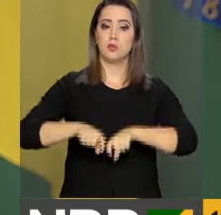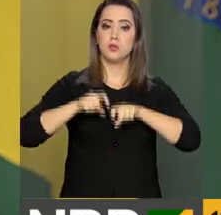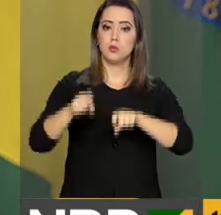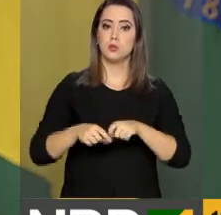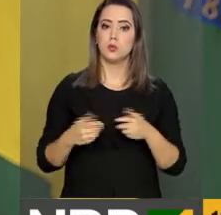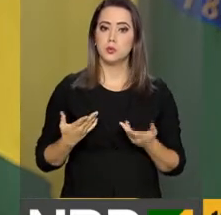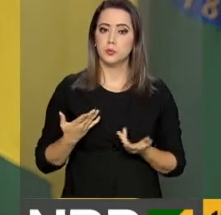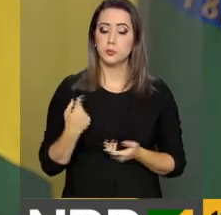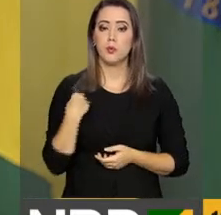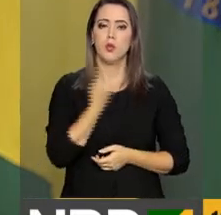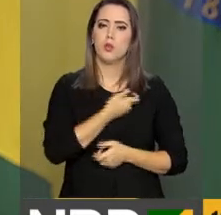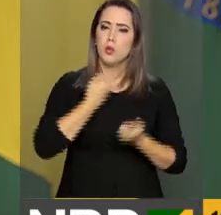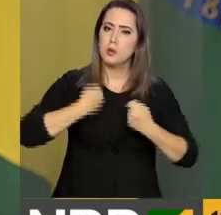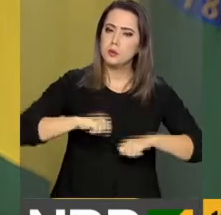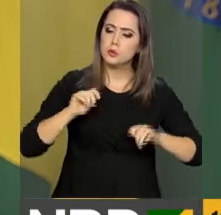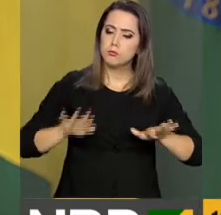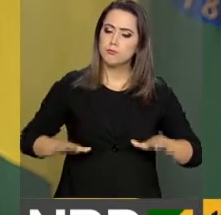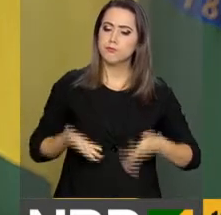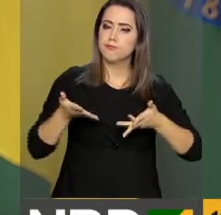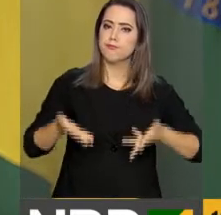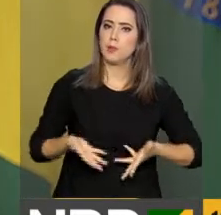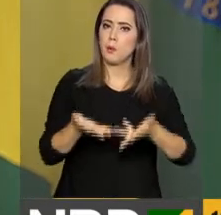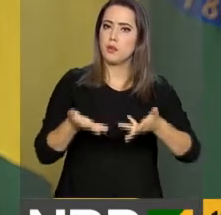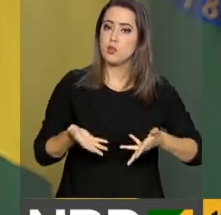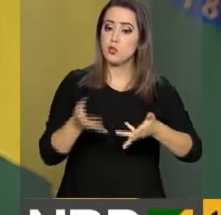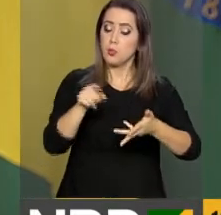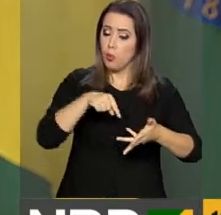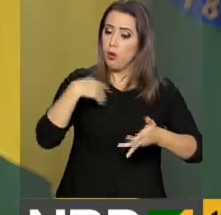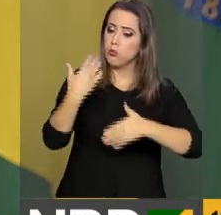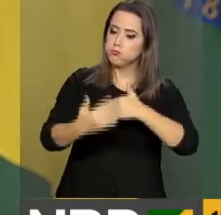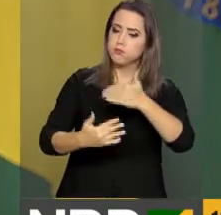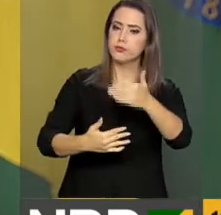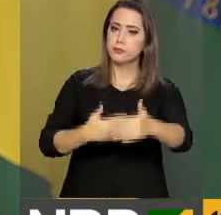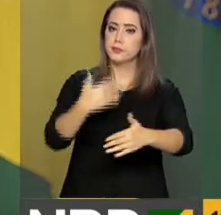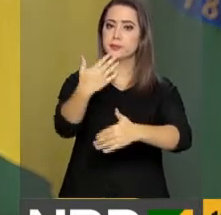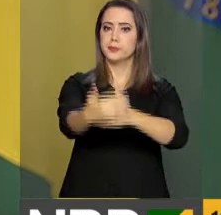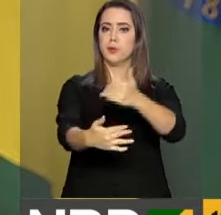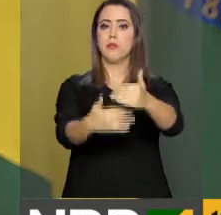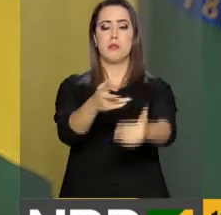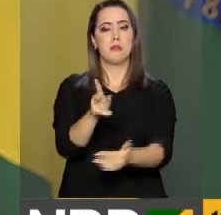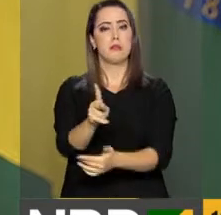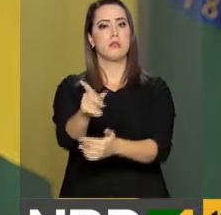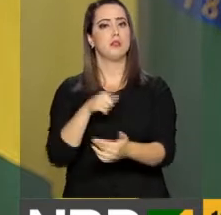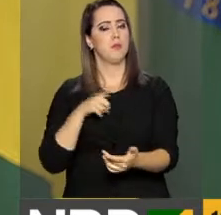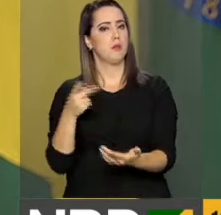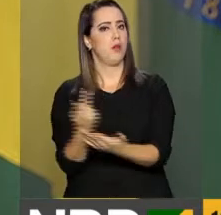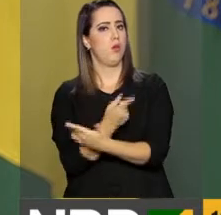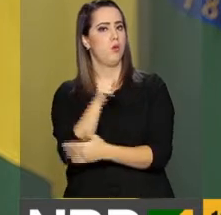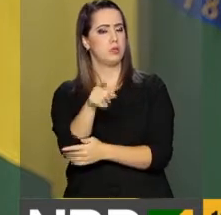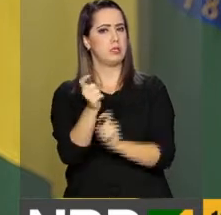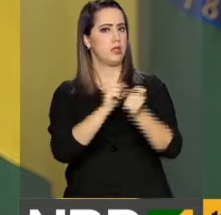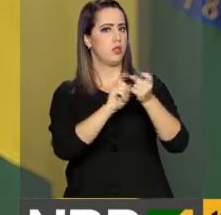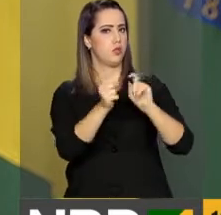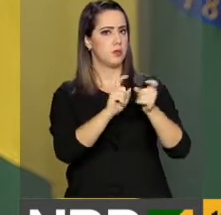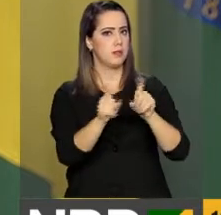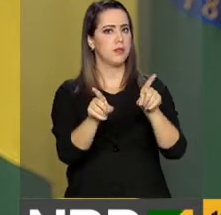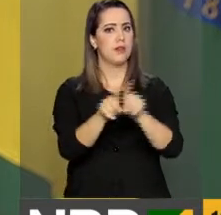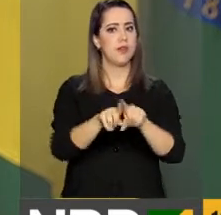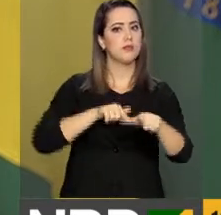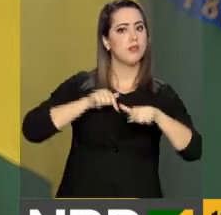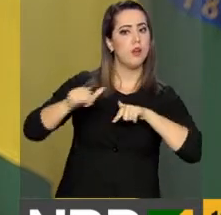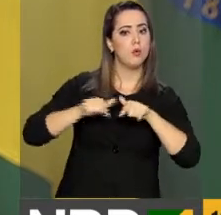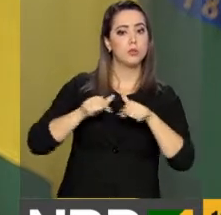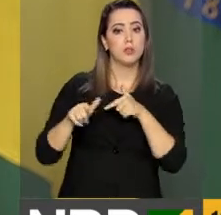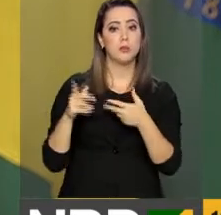precisamos continuar a estimular esses avanços continuados em matéria de governança, em matéria